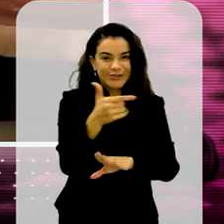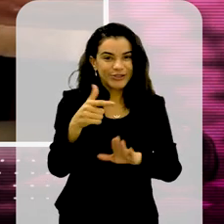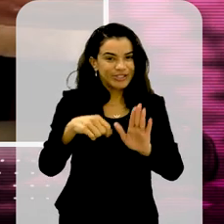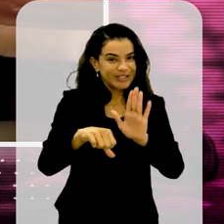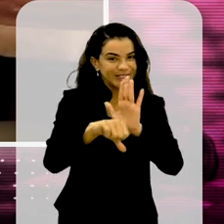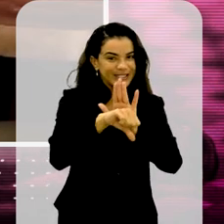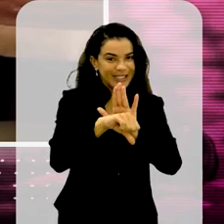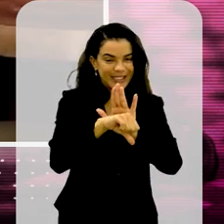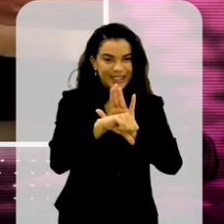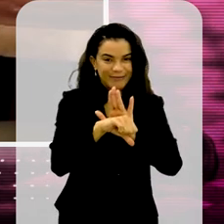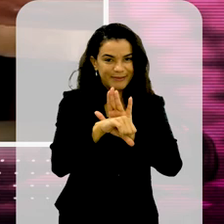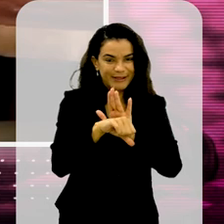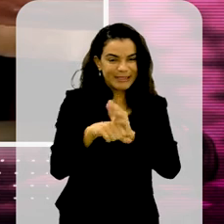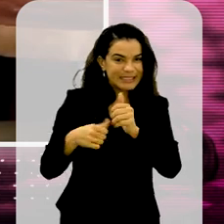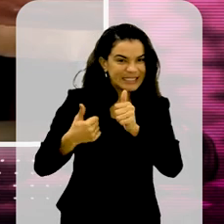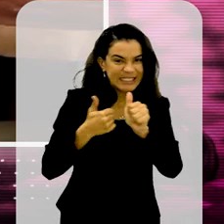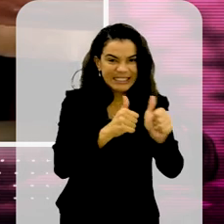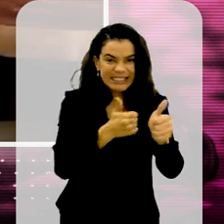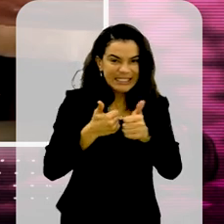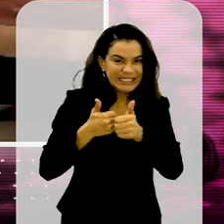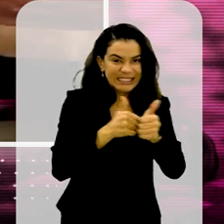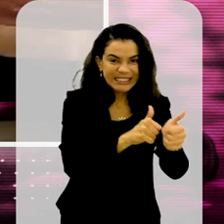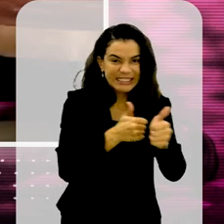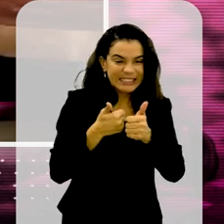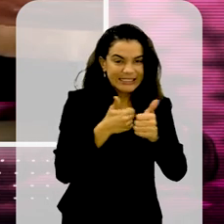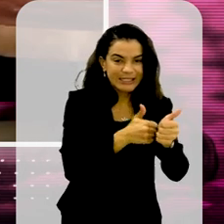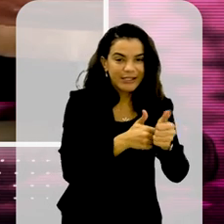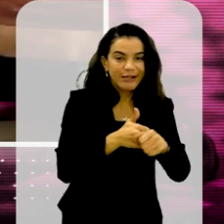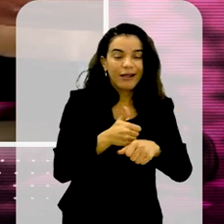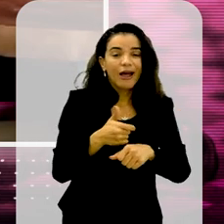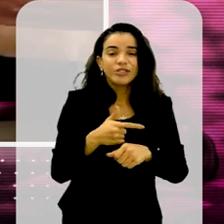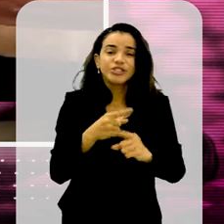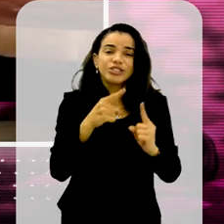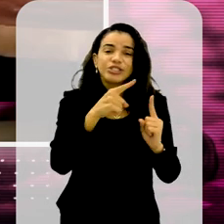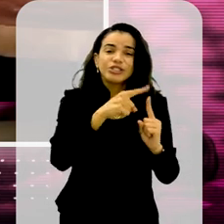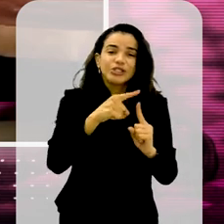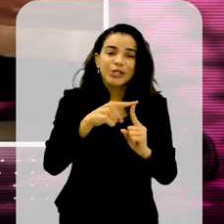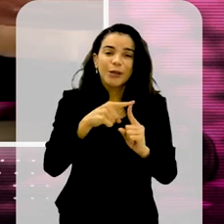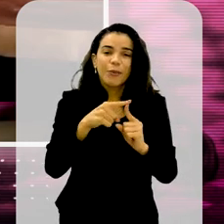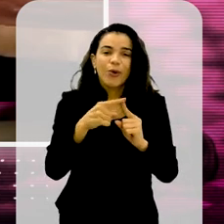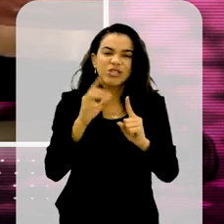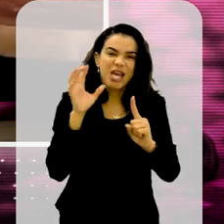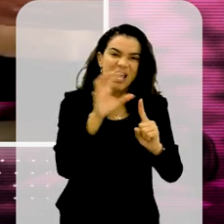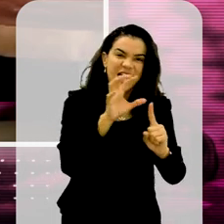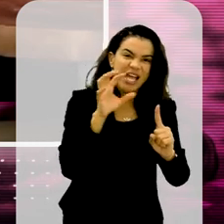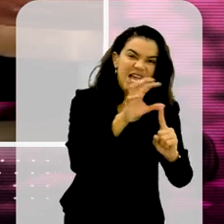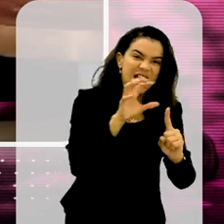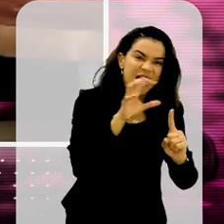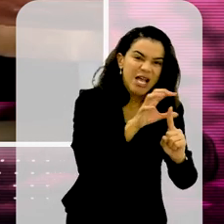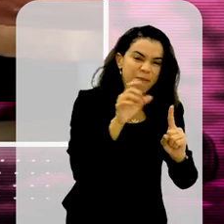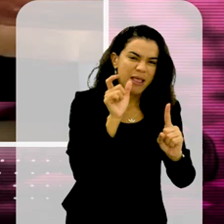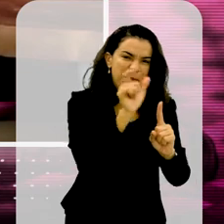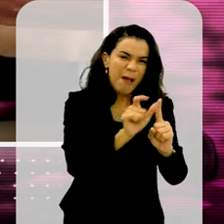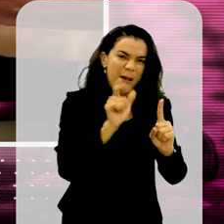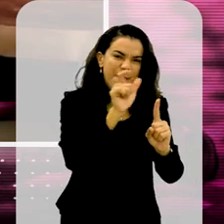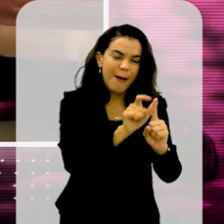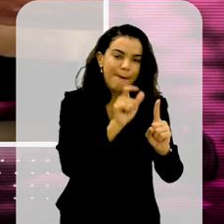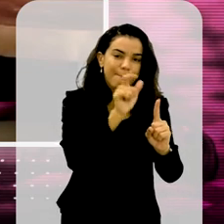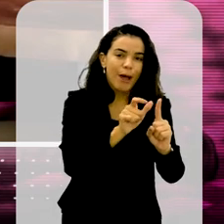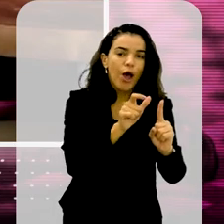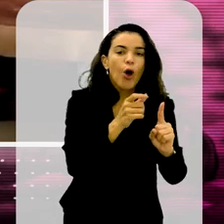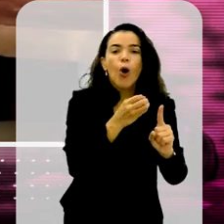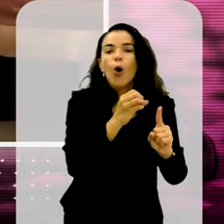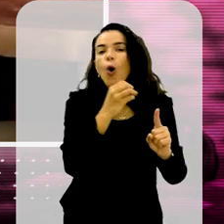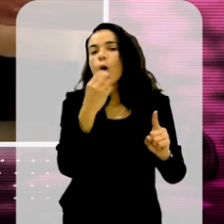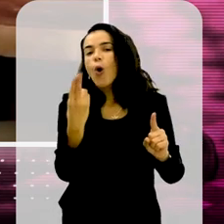mandamento penal incriminando esses atos de perseguição, ora colocávamos e tipificávamos como ameaça, ou